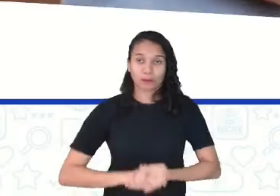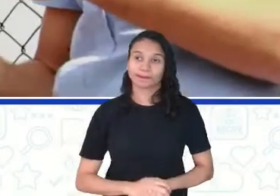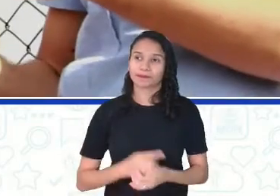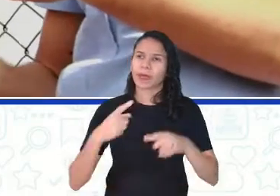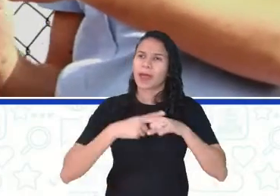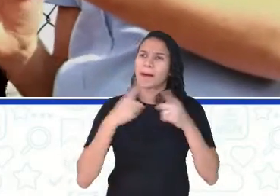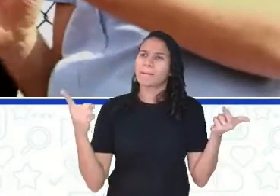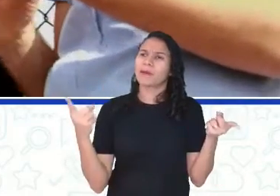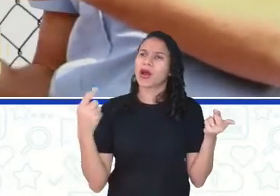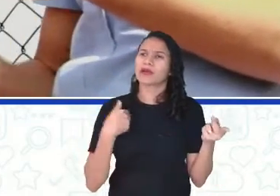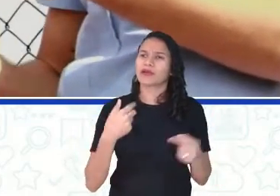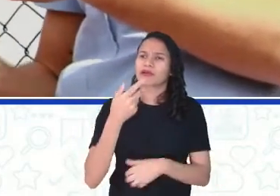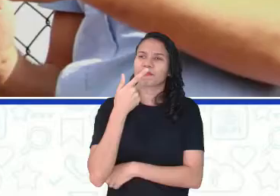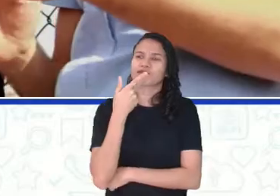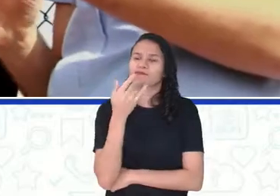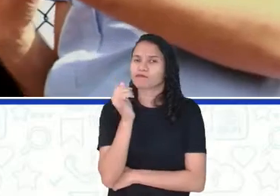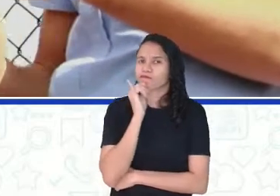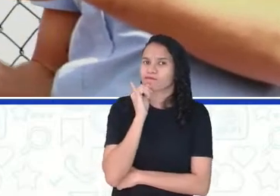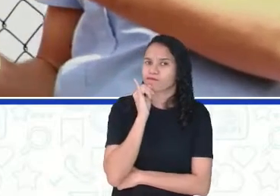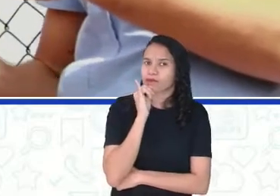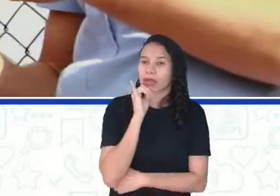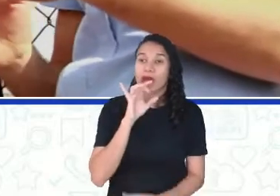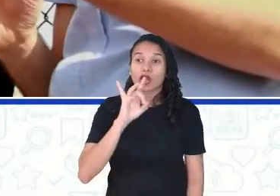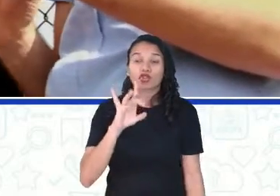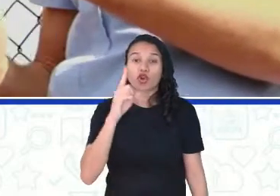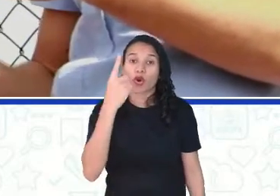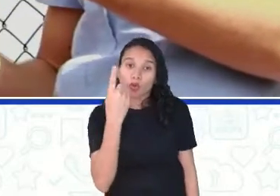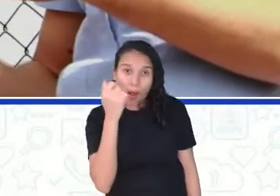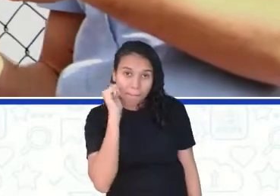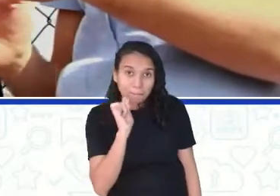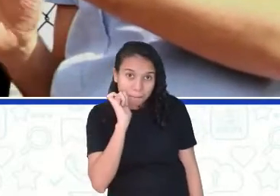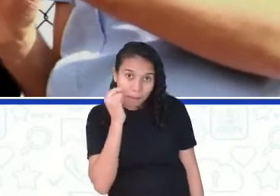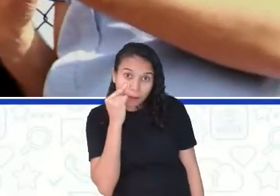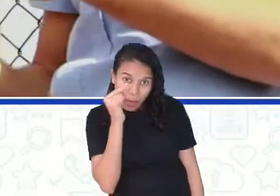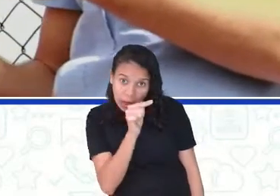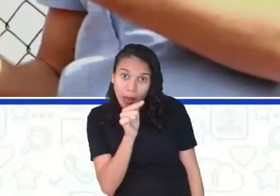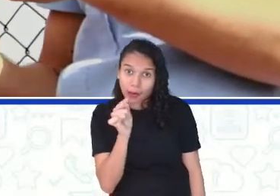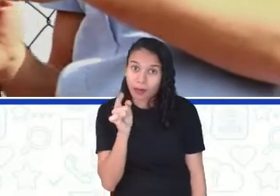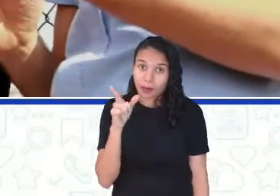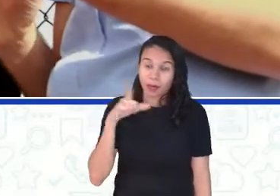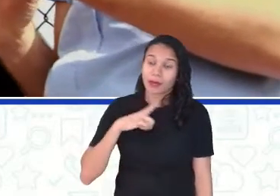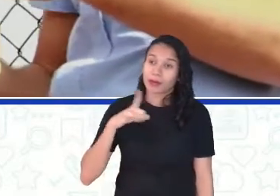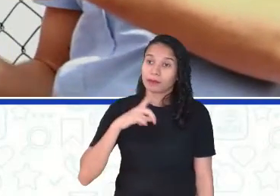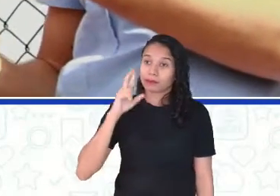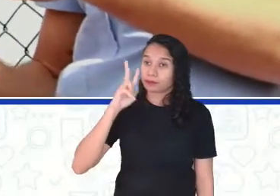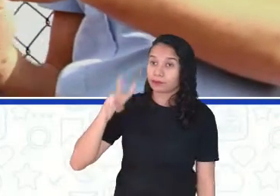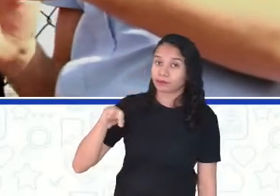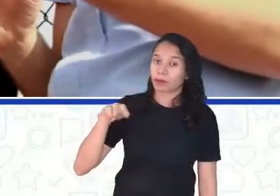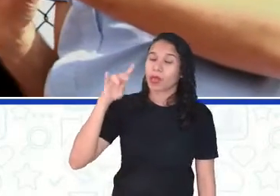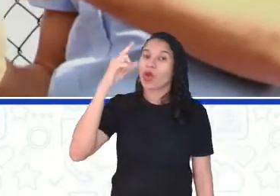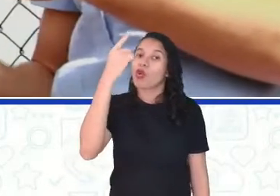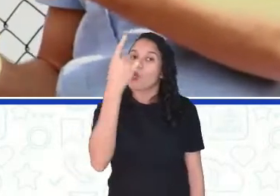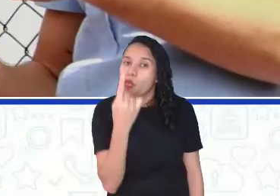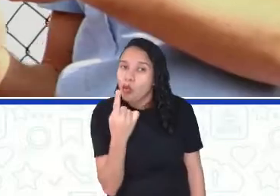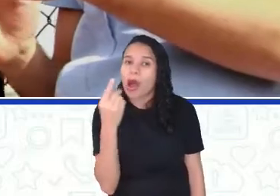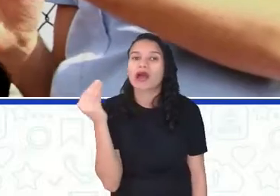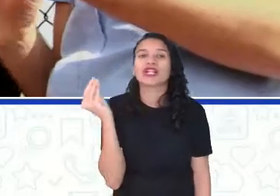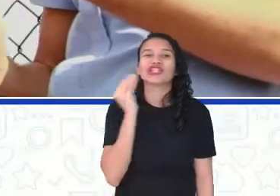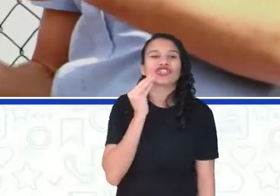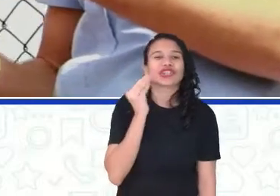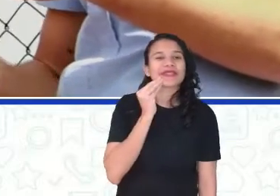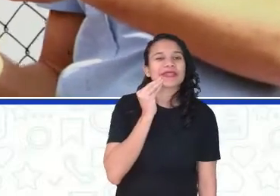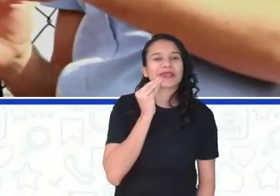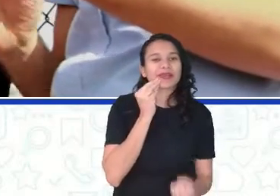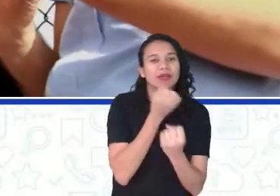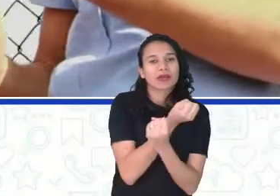Mas se eu coloco assim, apenas uma garotinha lá no canto, Está tudo estecando o rosto dela. Eu tenho uma chance em